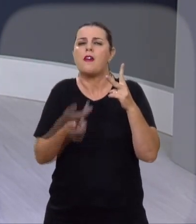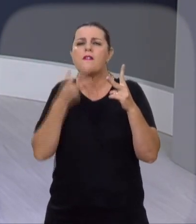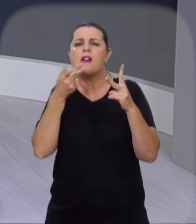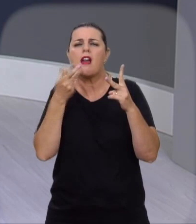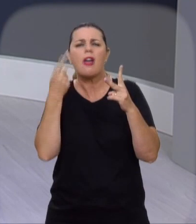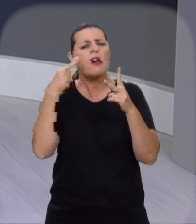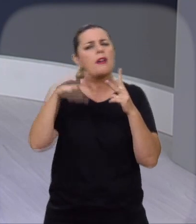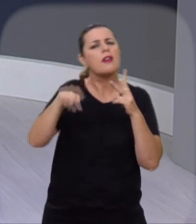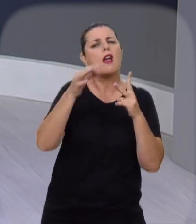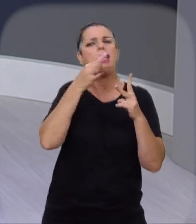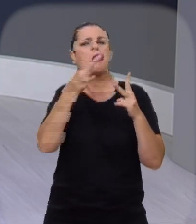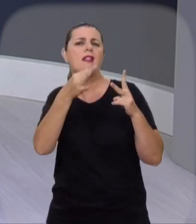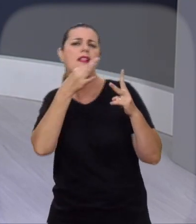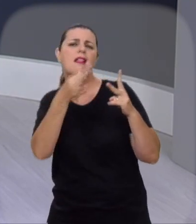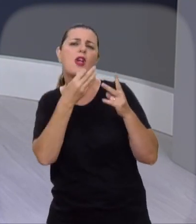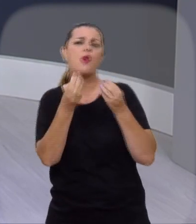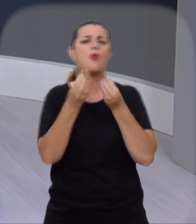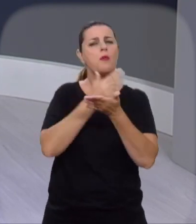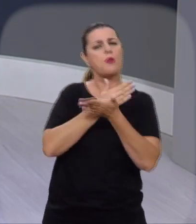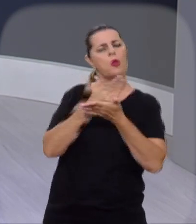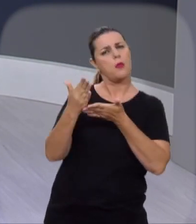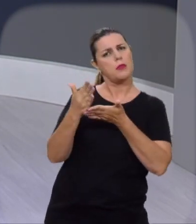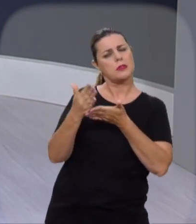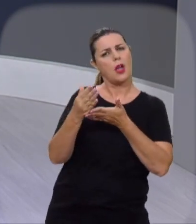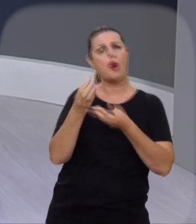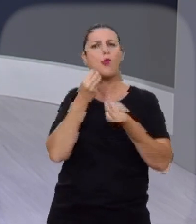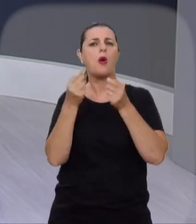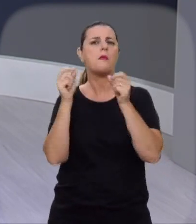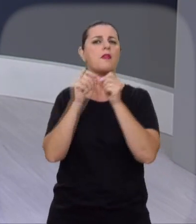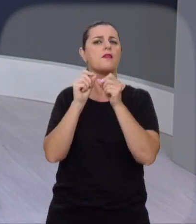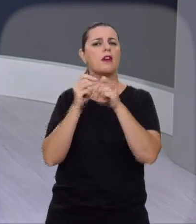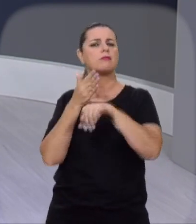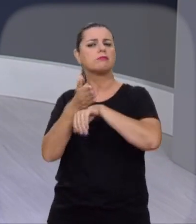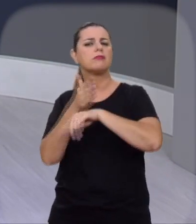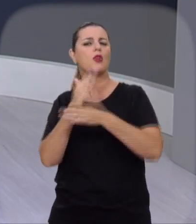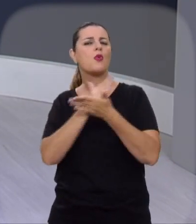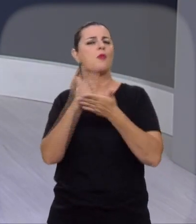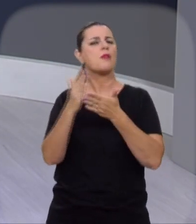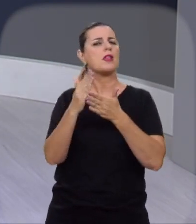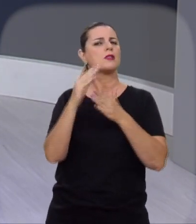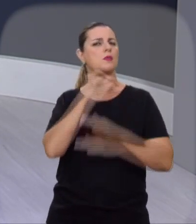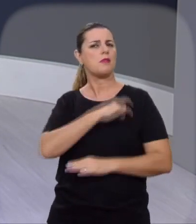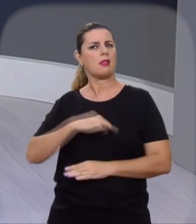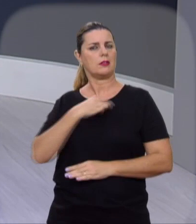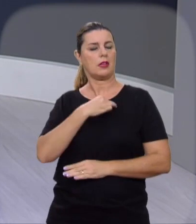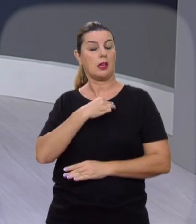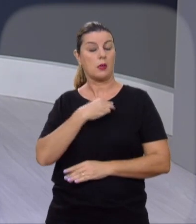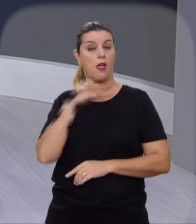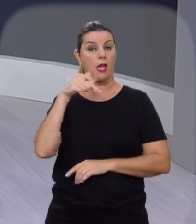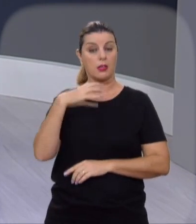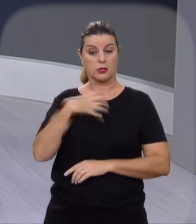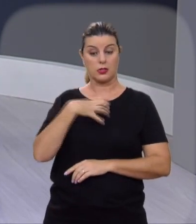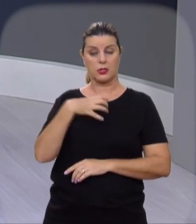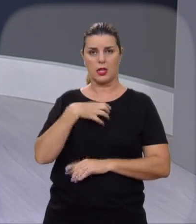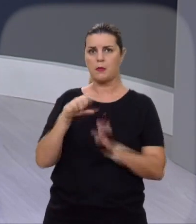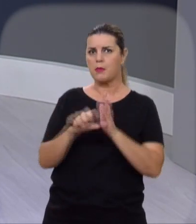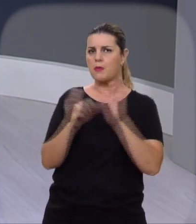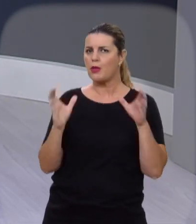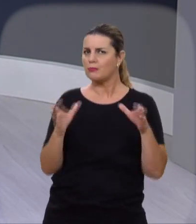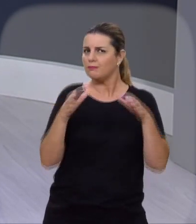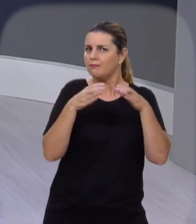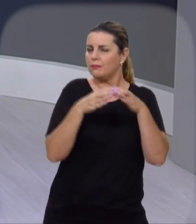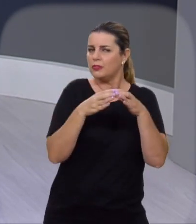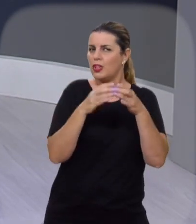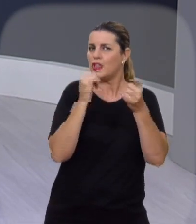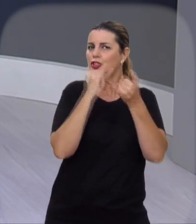para você algumas dicas de como iniciar, de como fazer essa implantação desse ministério. Dessa forma, esse primeiro bloco